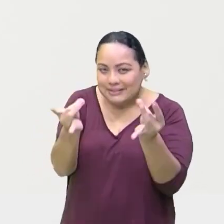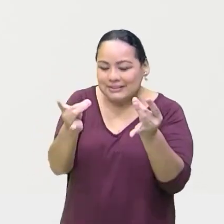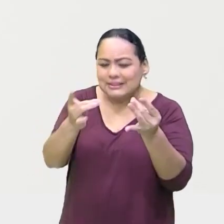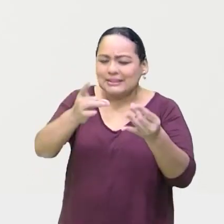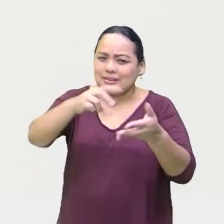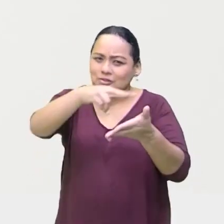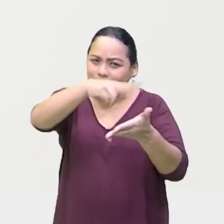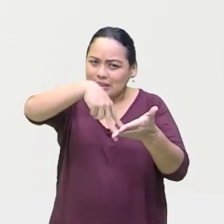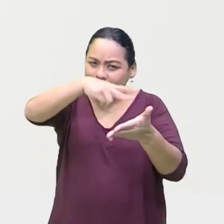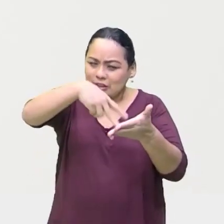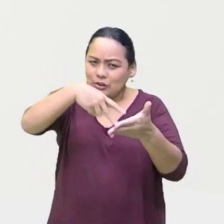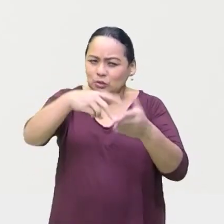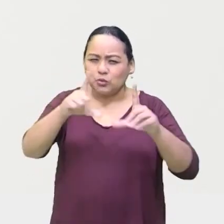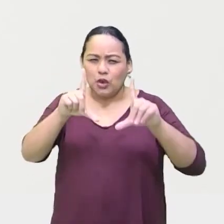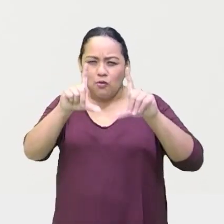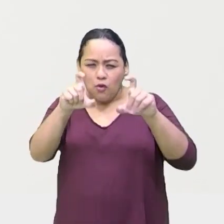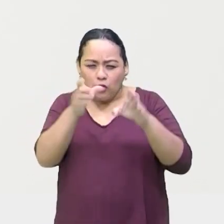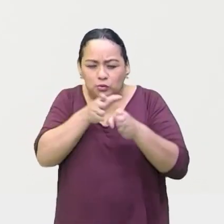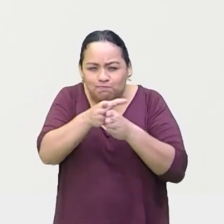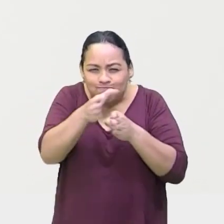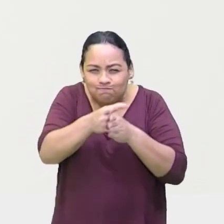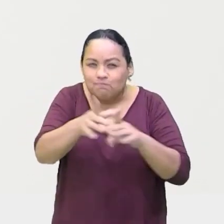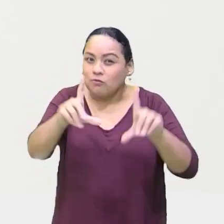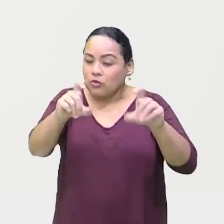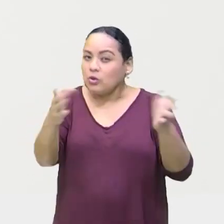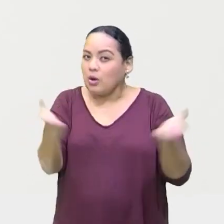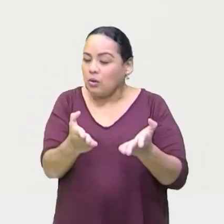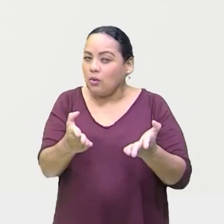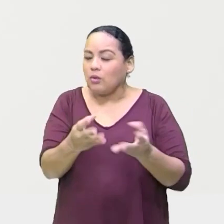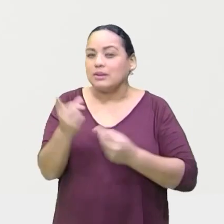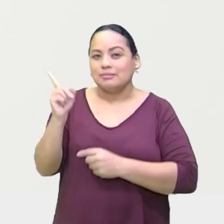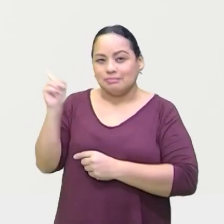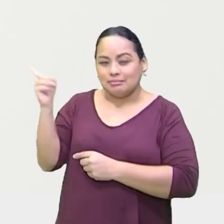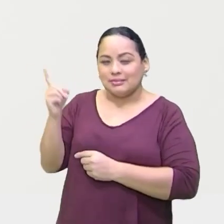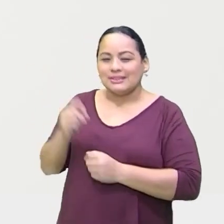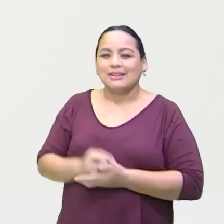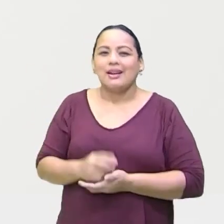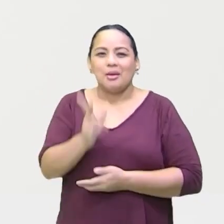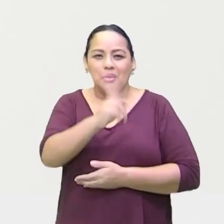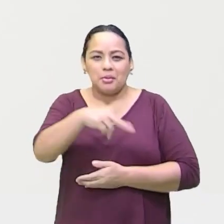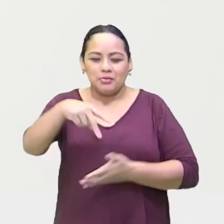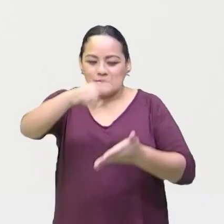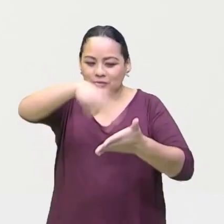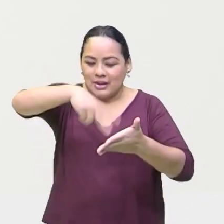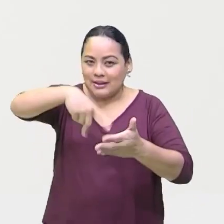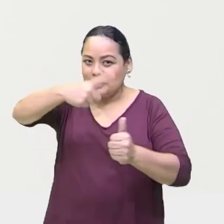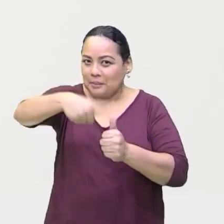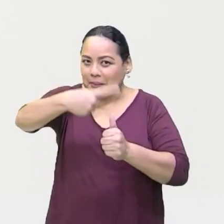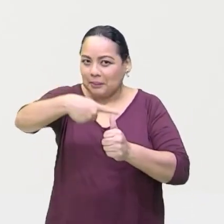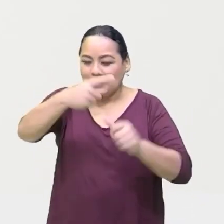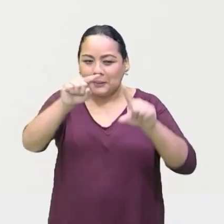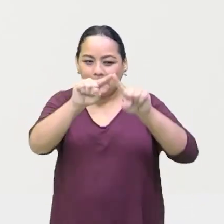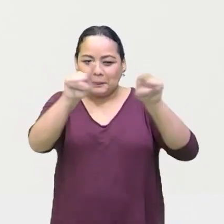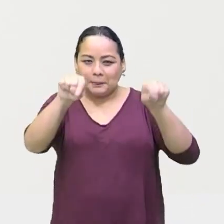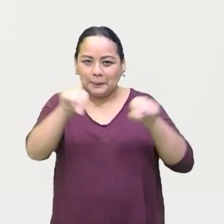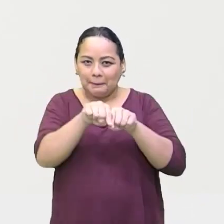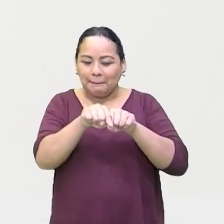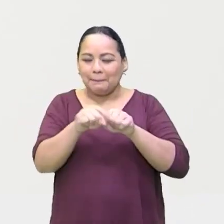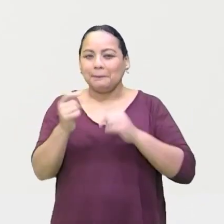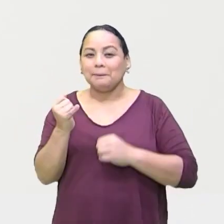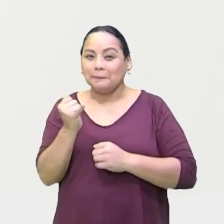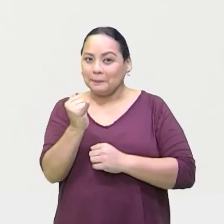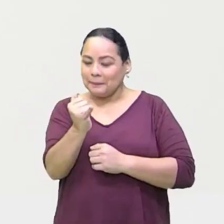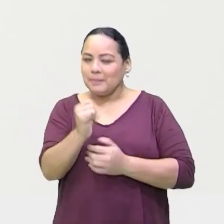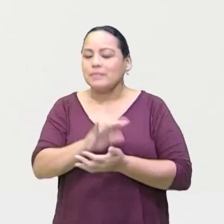na leitura, tira foto aí, ó, do modelo da tirinha. Eu vou ler esse primeiro quadrinho aqui, ó. Diz